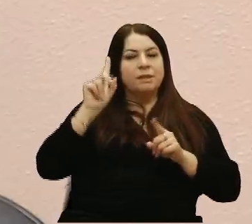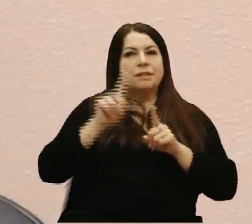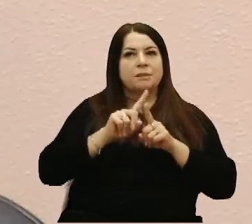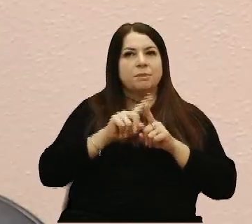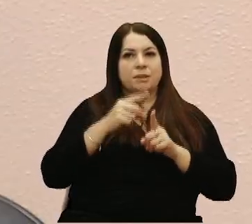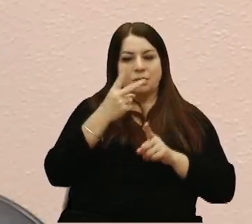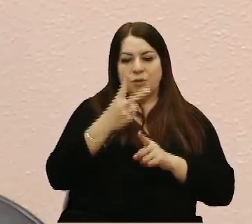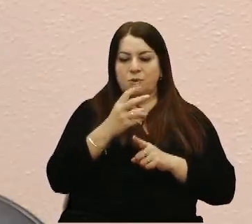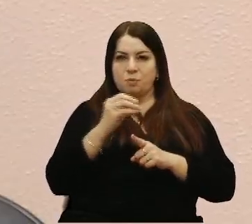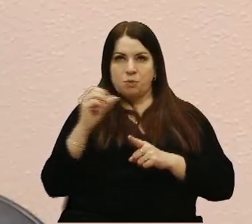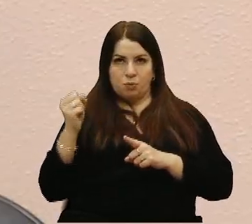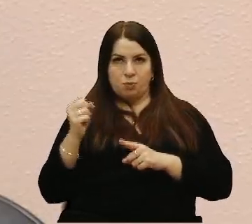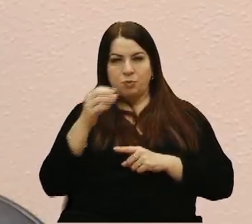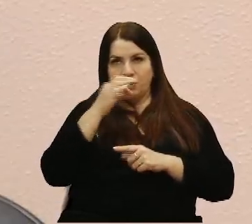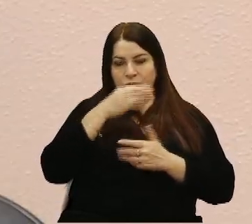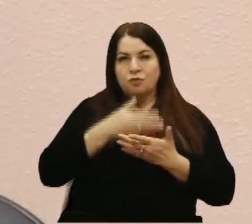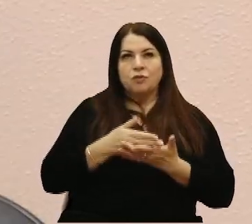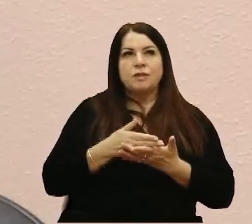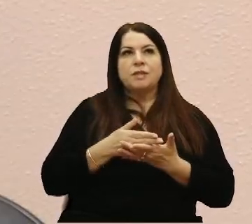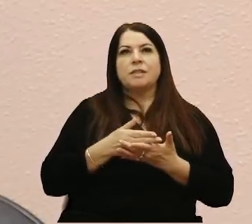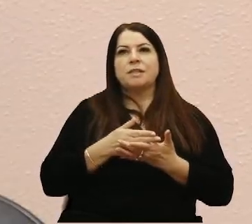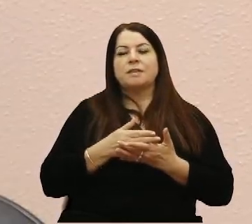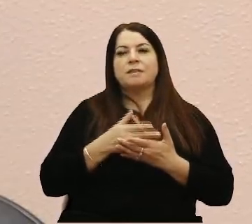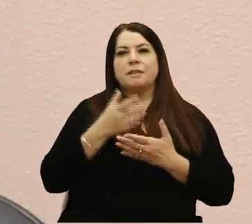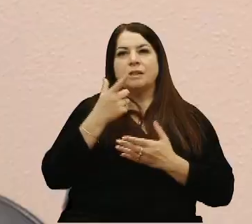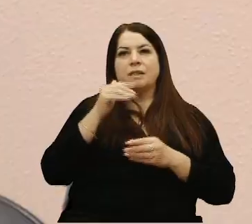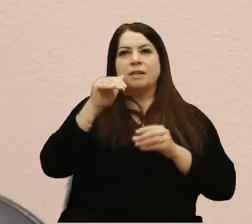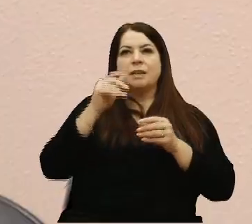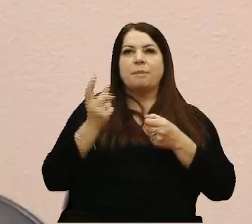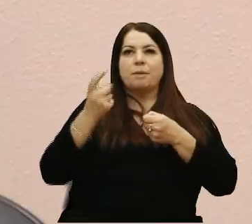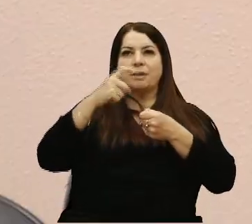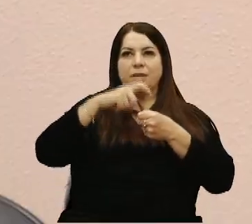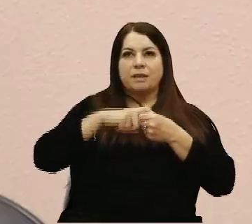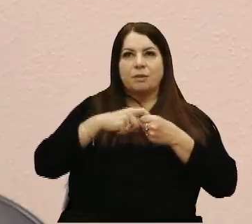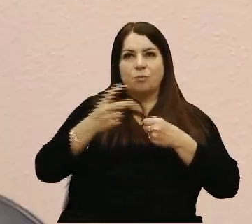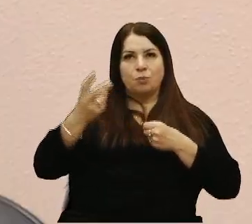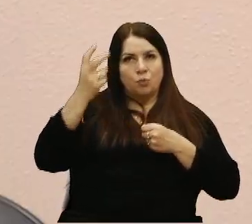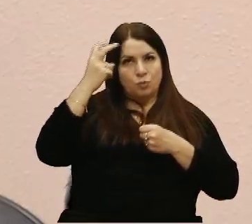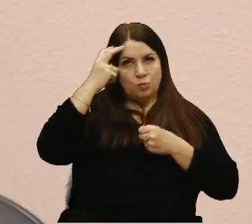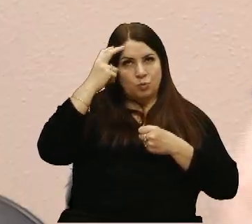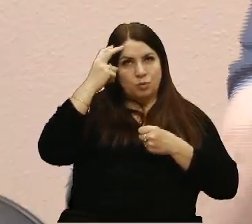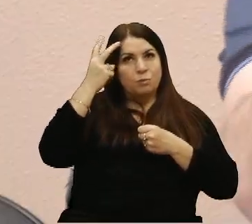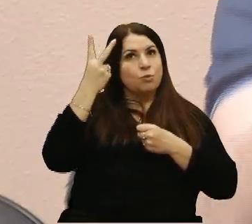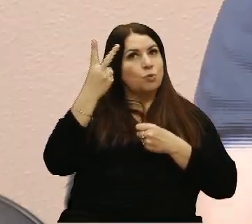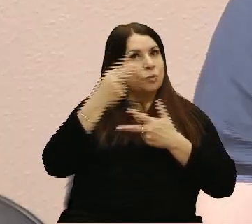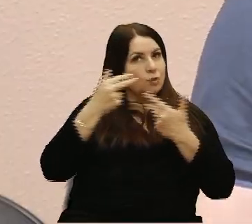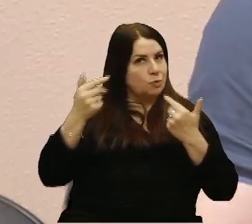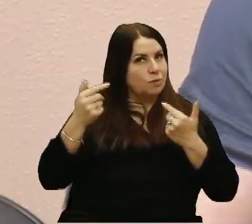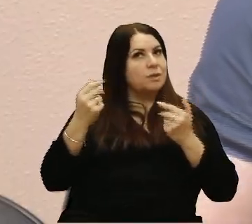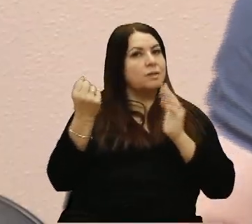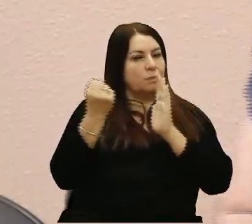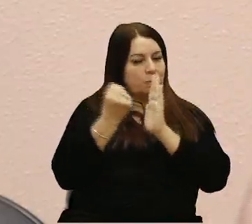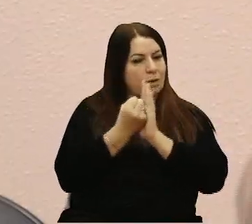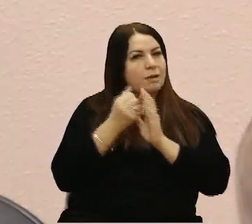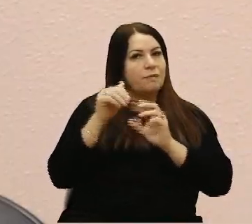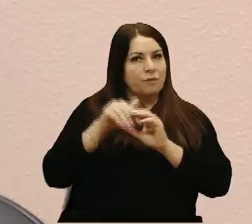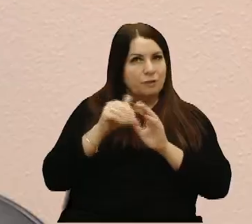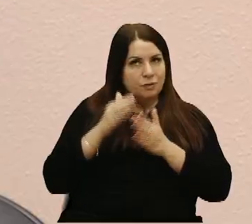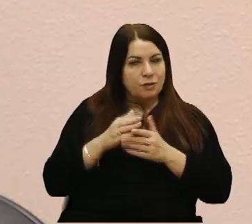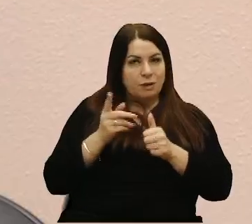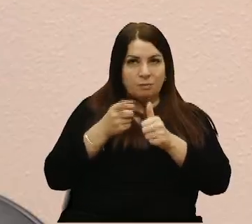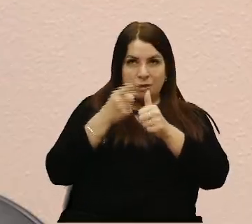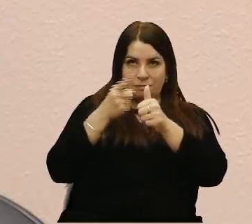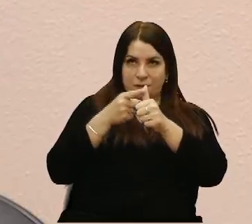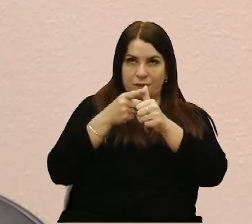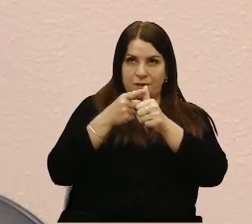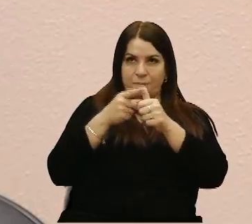que em 2008, Caxias do Sul foi eleita Capital Nacional da Cultura por 2 motivos. E é muito simbólico essa votação hoje. Primeiro